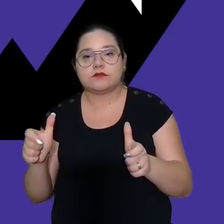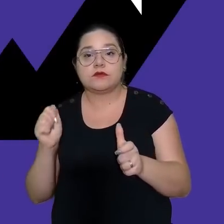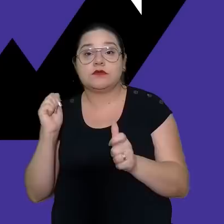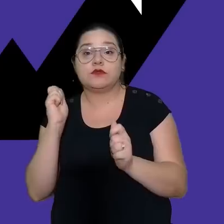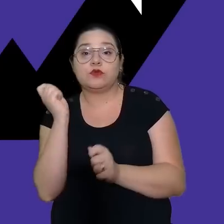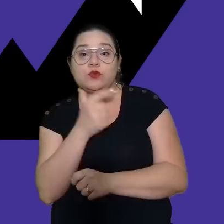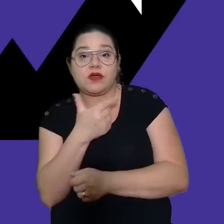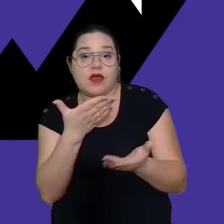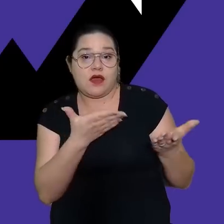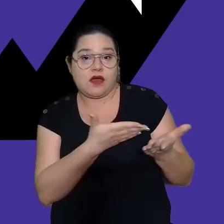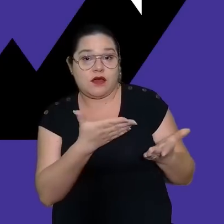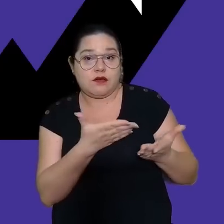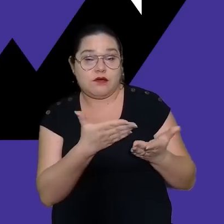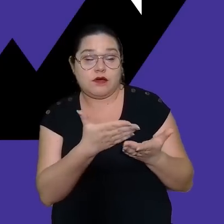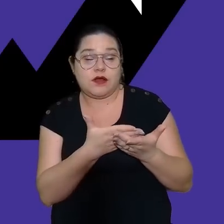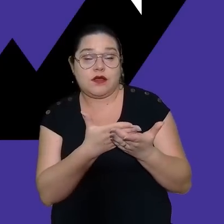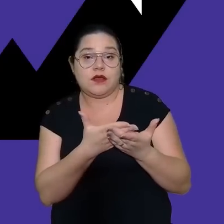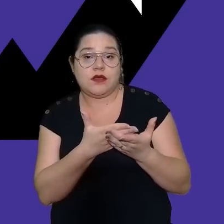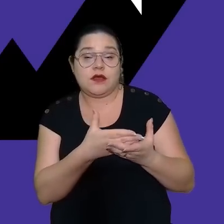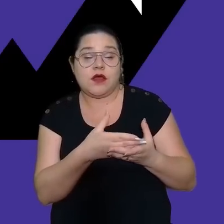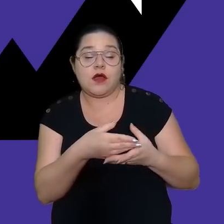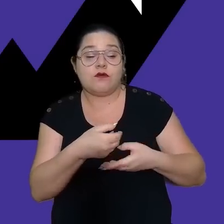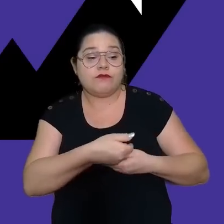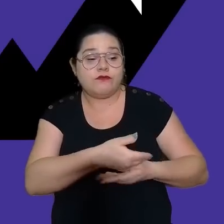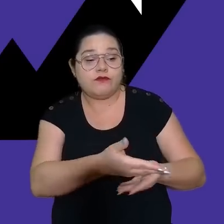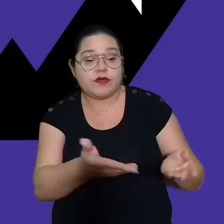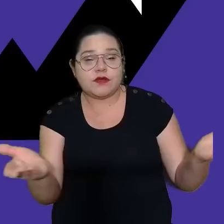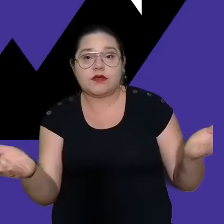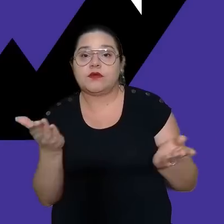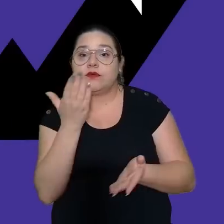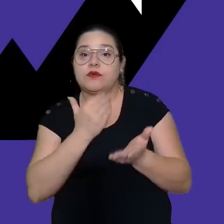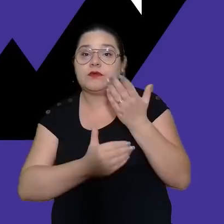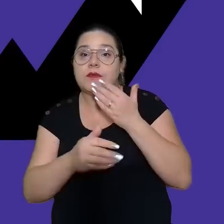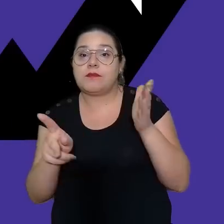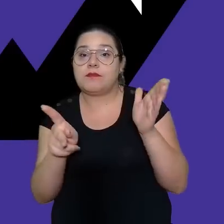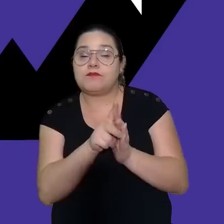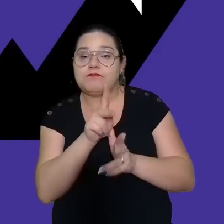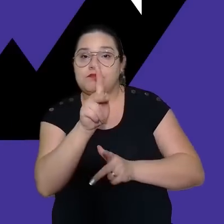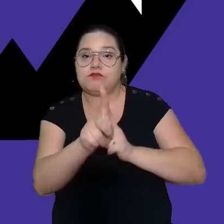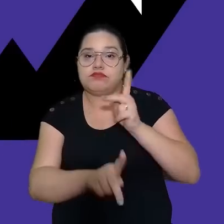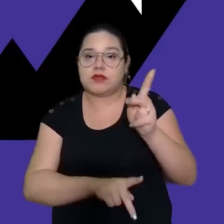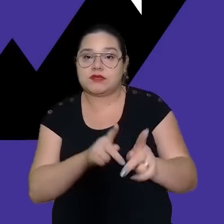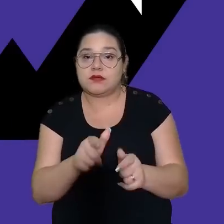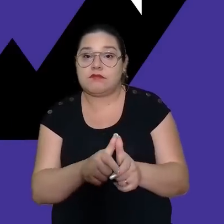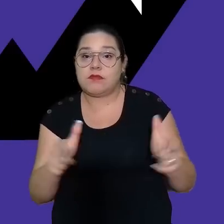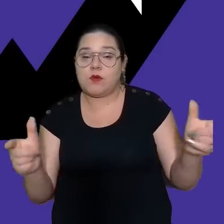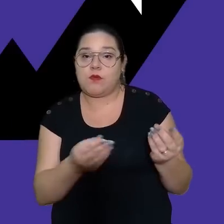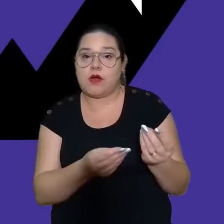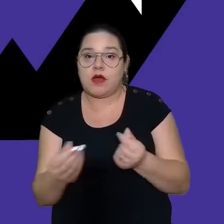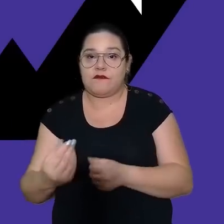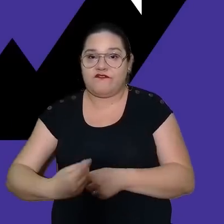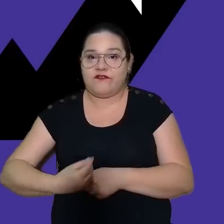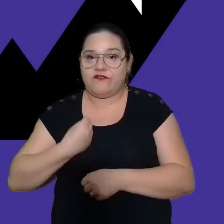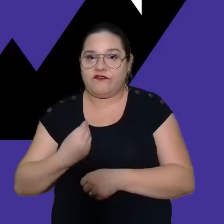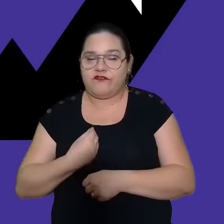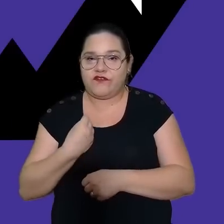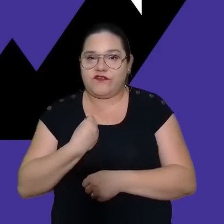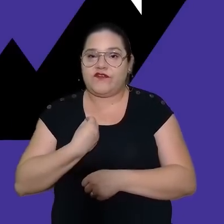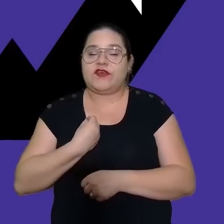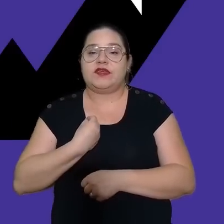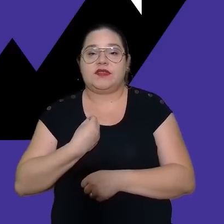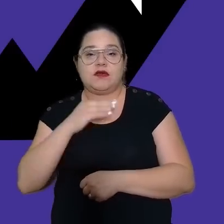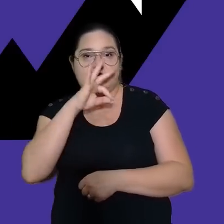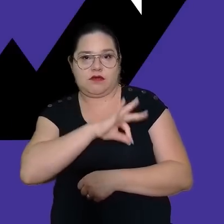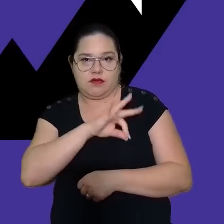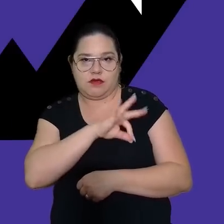a fornecimento de alimentos para a sua própria população, aumentando a qualidade de vida e a renda, mas também para o mundo, e